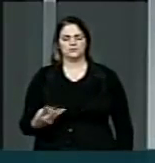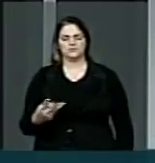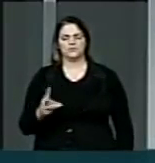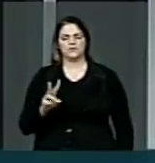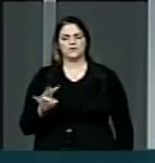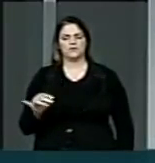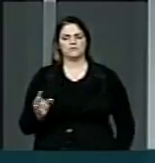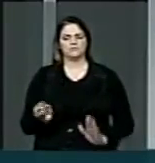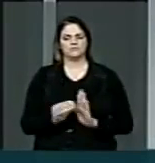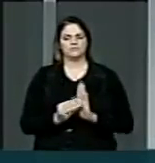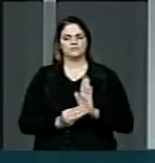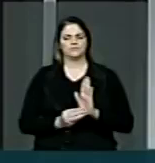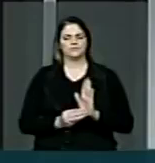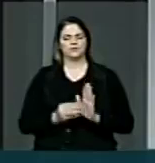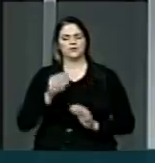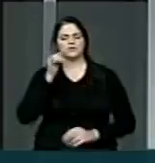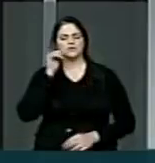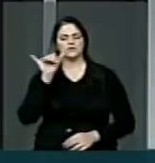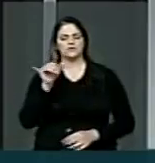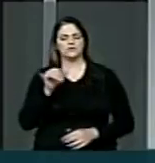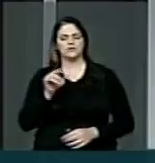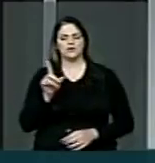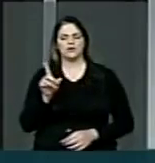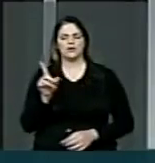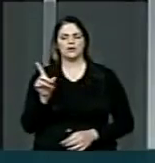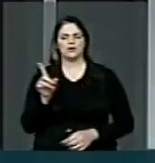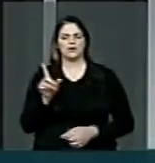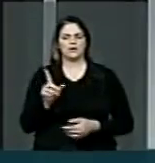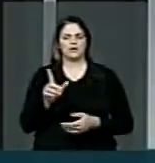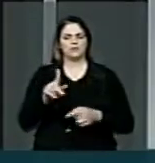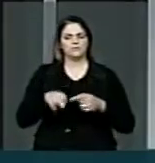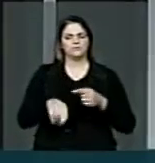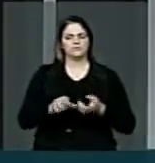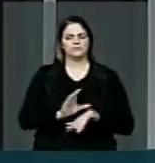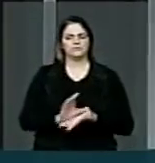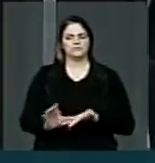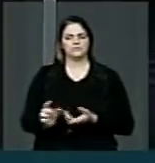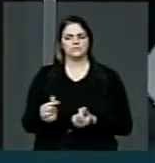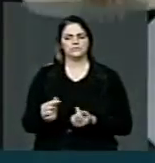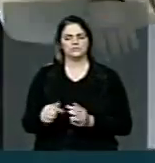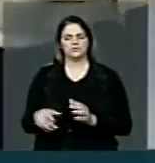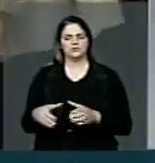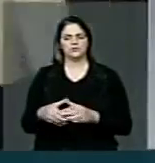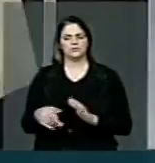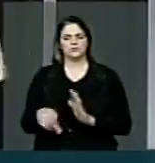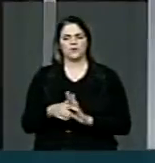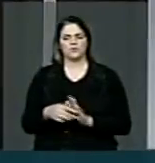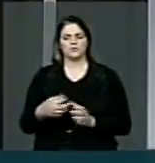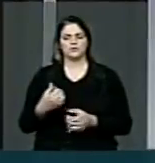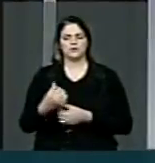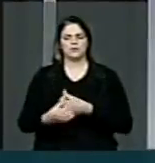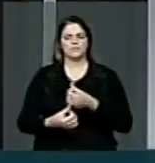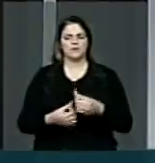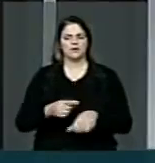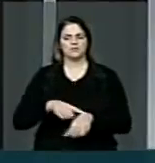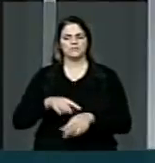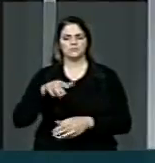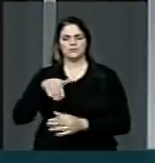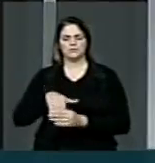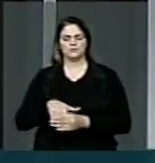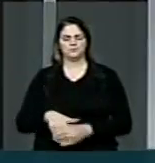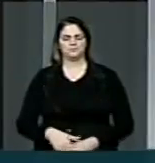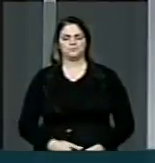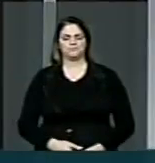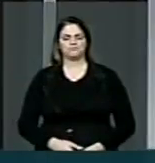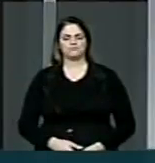a não suspensão do repasse do fundo partidário durante o semestre que ocorre nas eleições. Bom, senhoras e